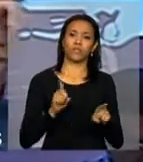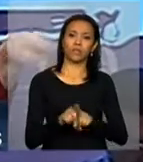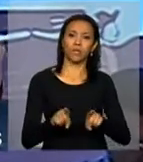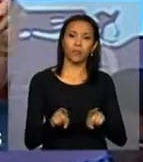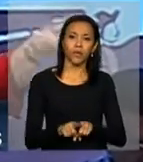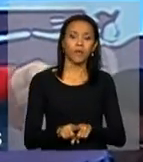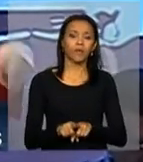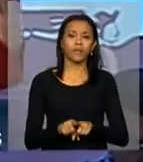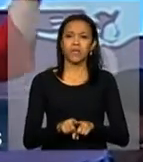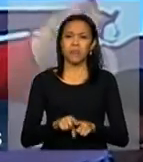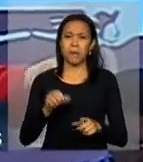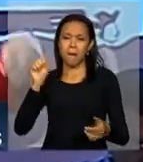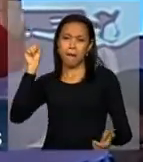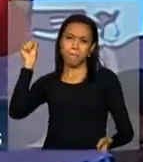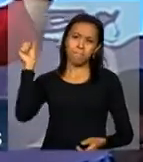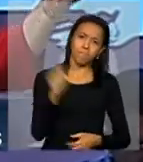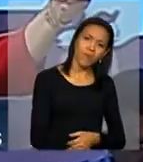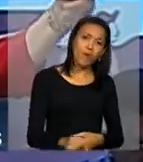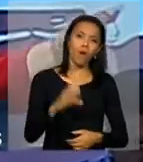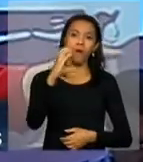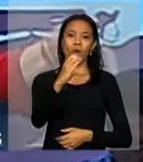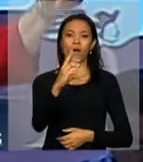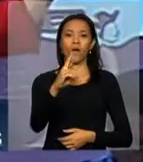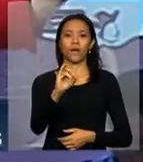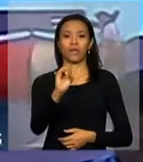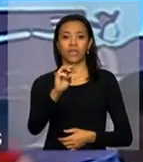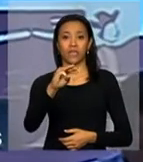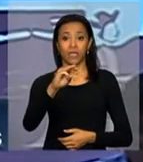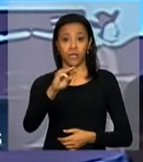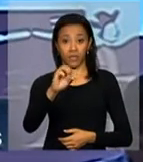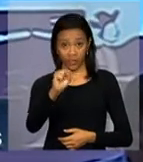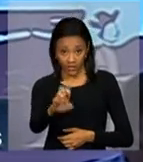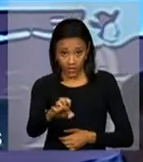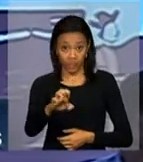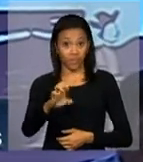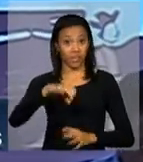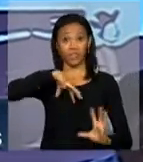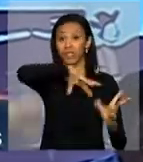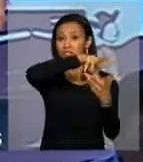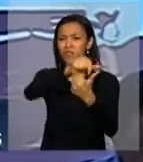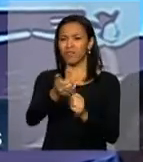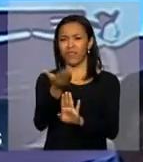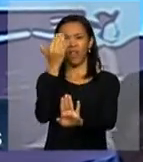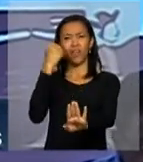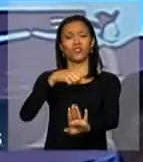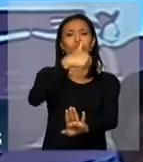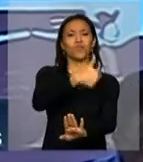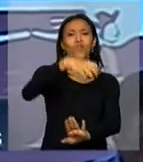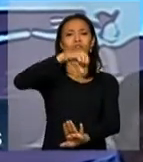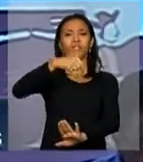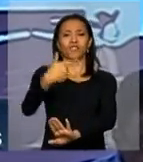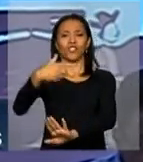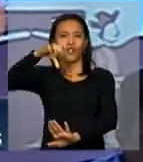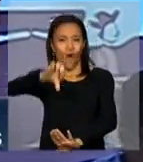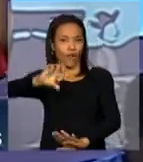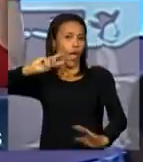pela maior crise financeira internacional desde 1929 e que abalou o